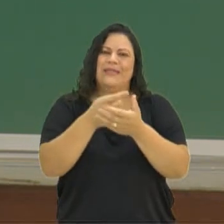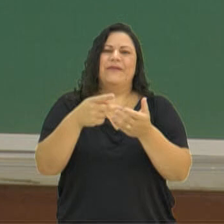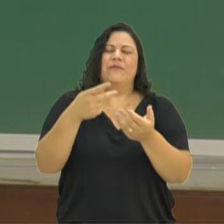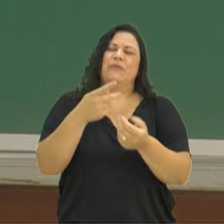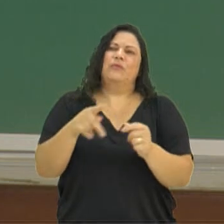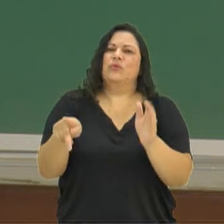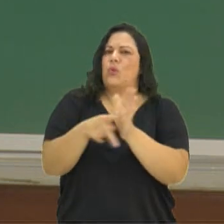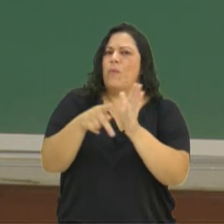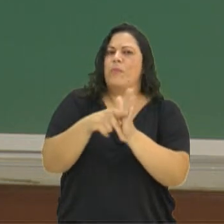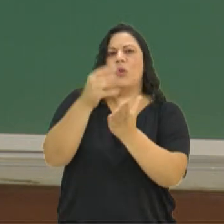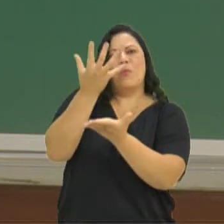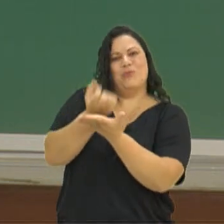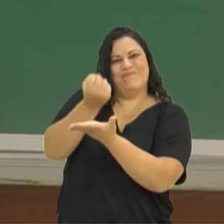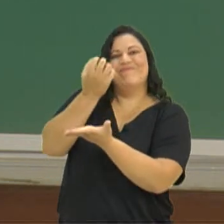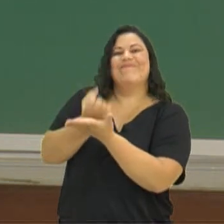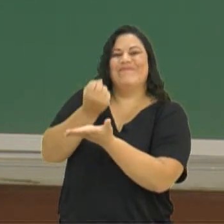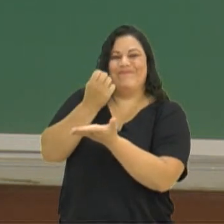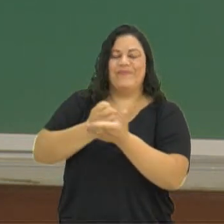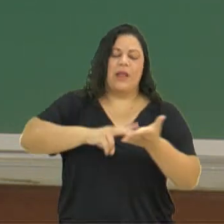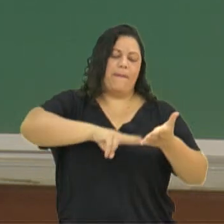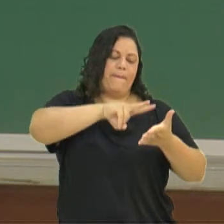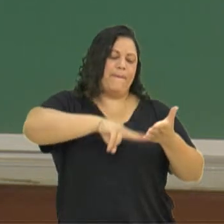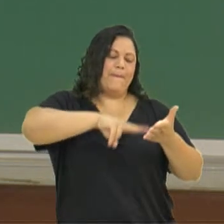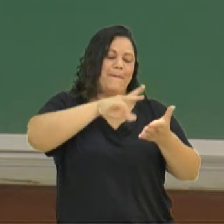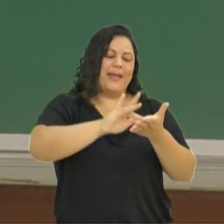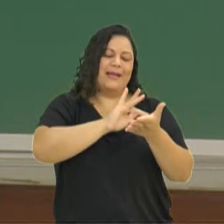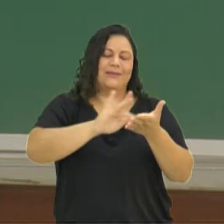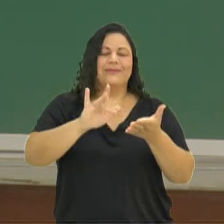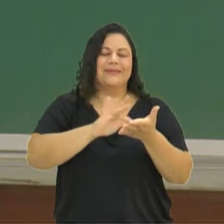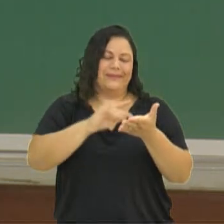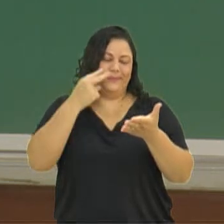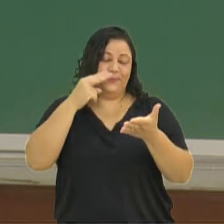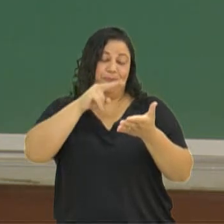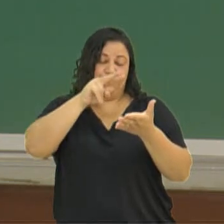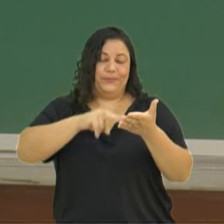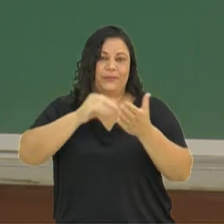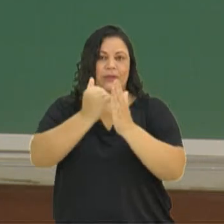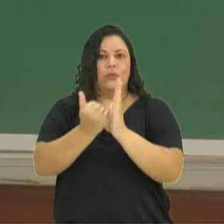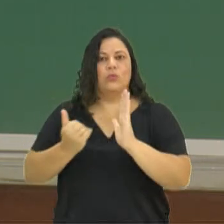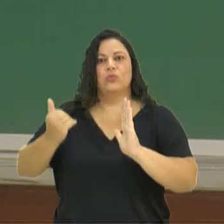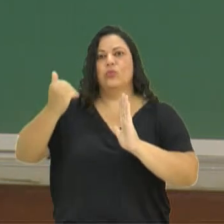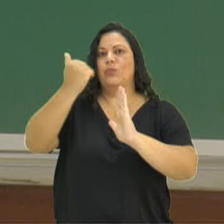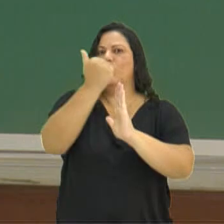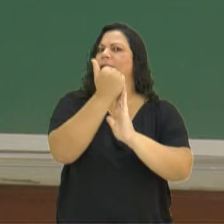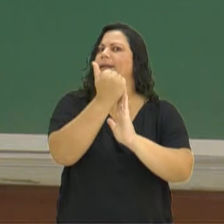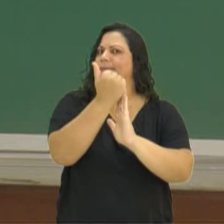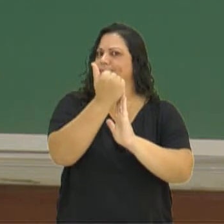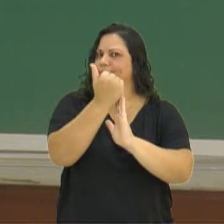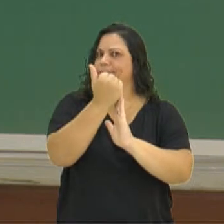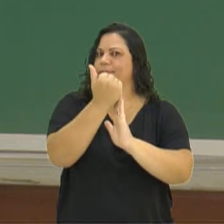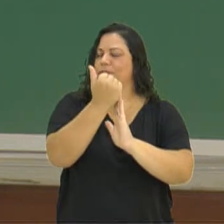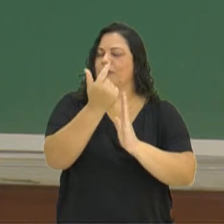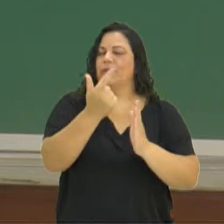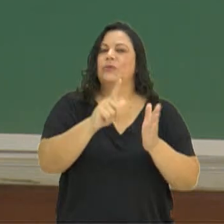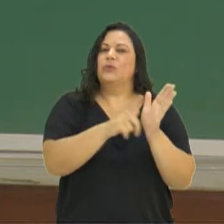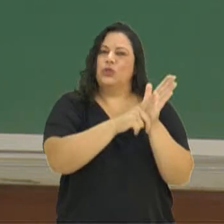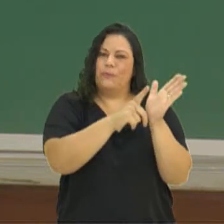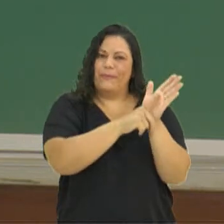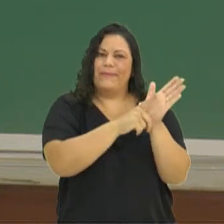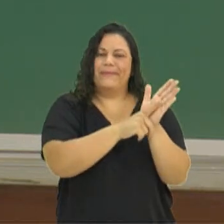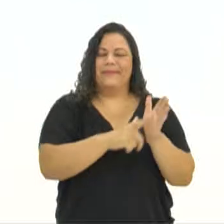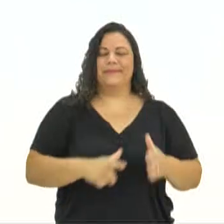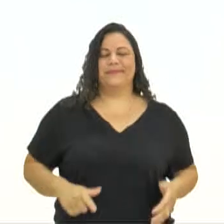ou e-books, né, superaram pela primeira vez aquelas de volumes de papel. Então, a versão digital